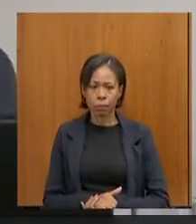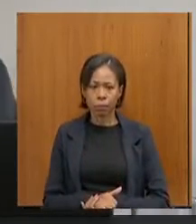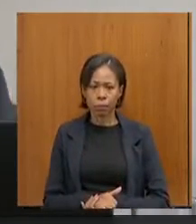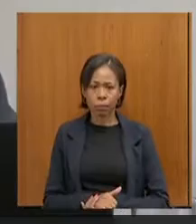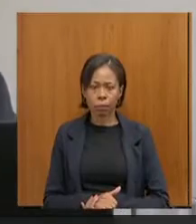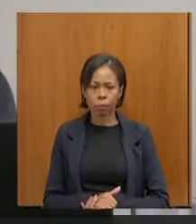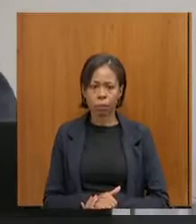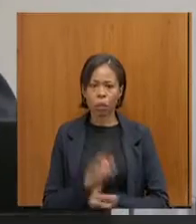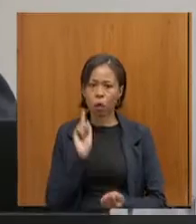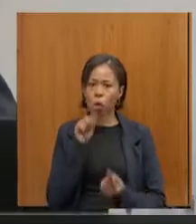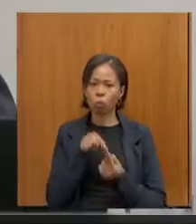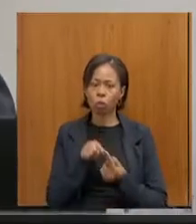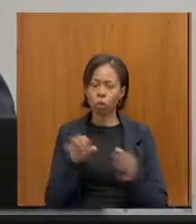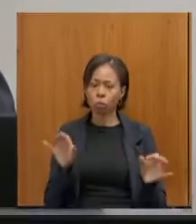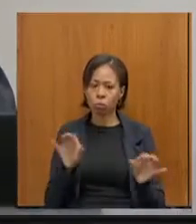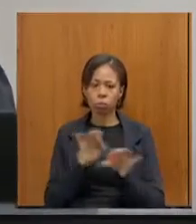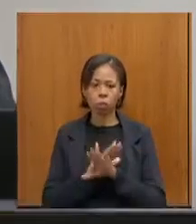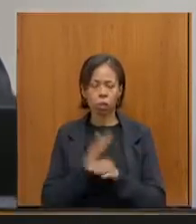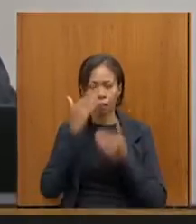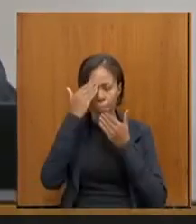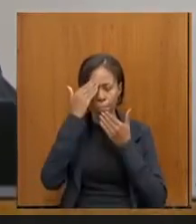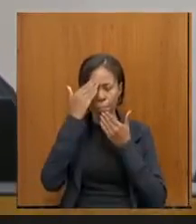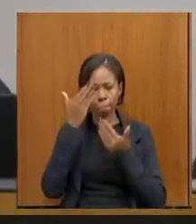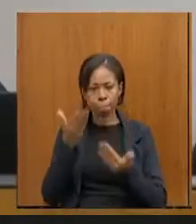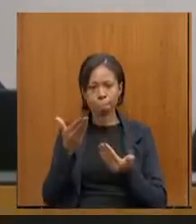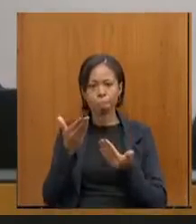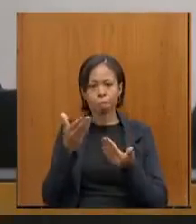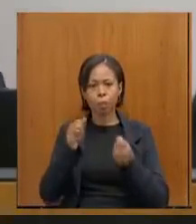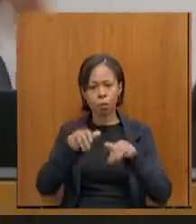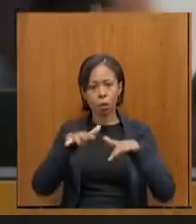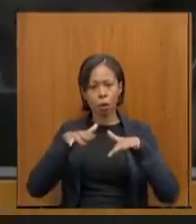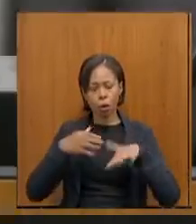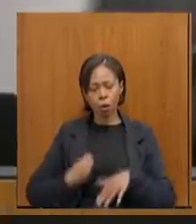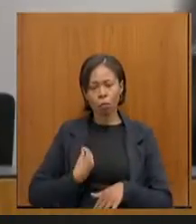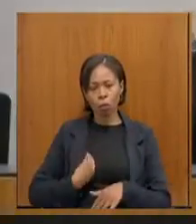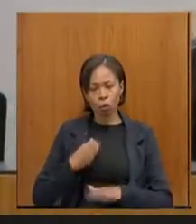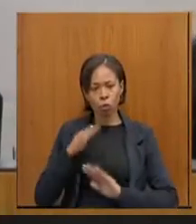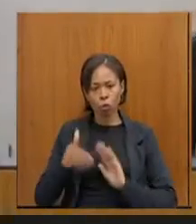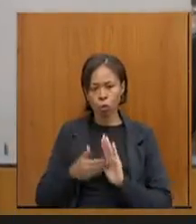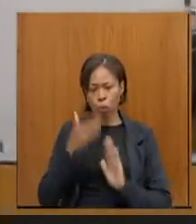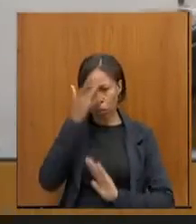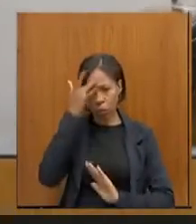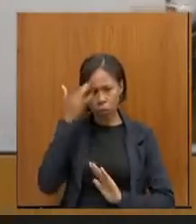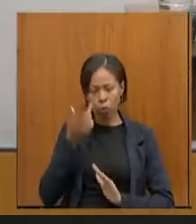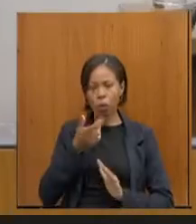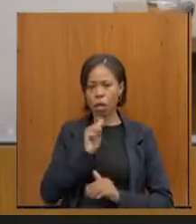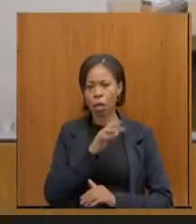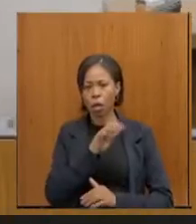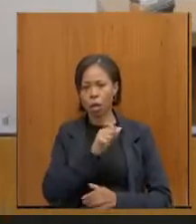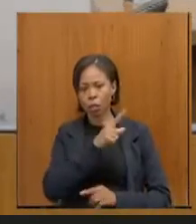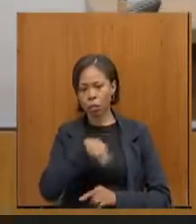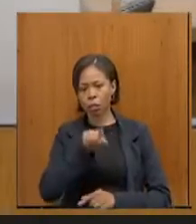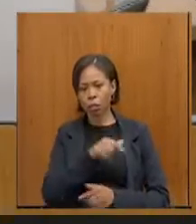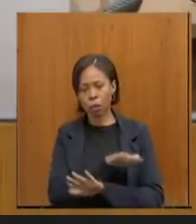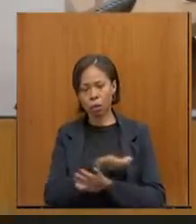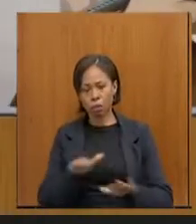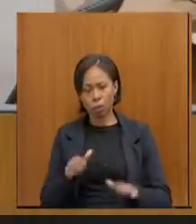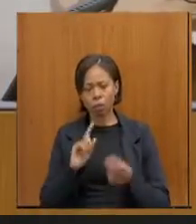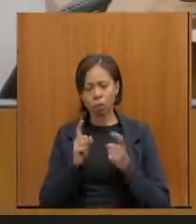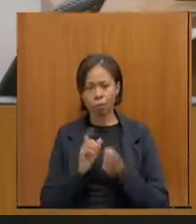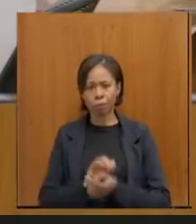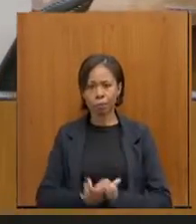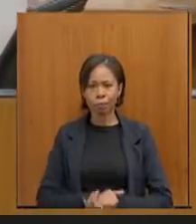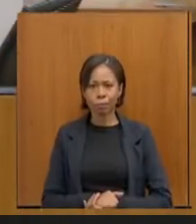cumprida a finalidade da reunião a presidência agradece a presença dos parlamentares dos convidados determina a lavratura da ata e encerra os